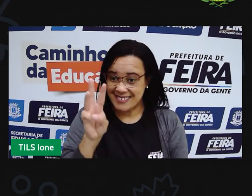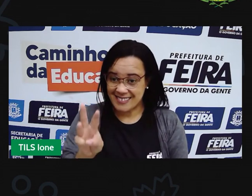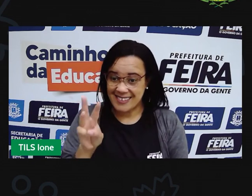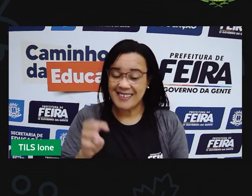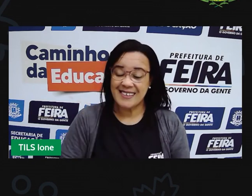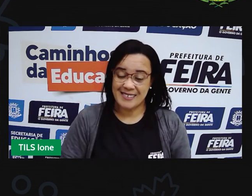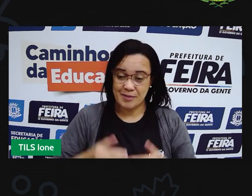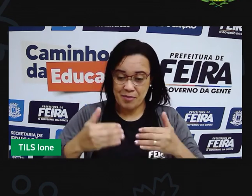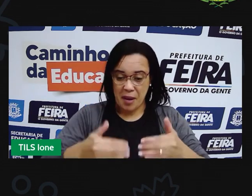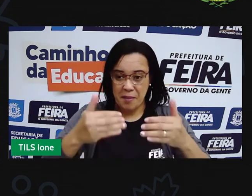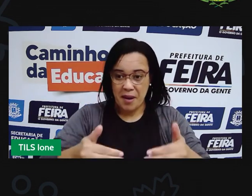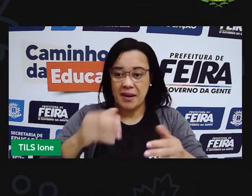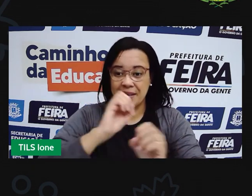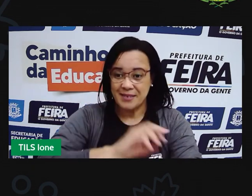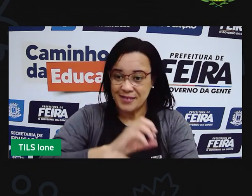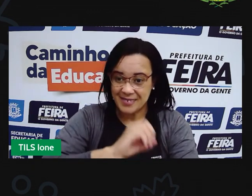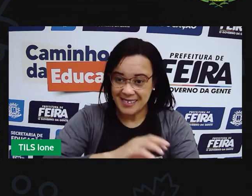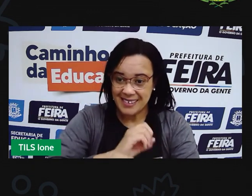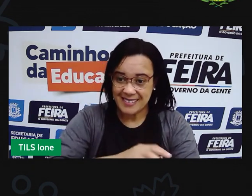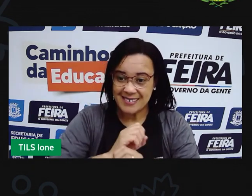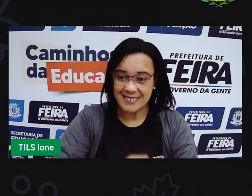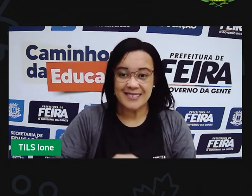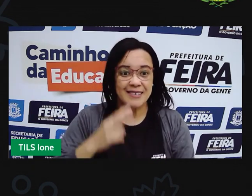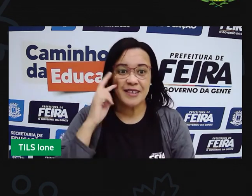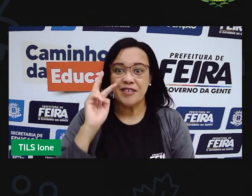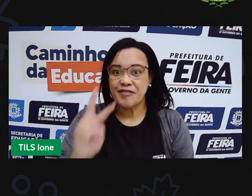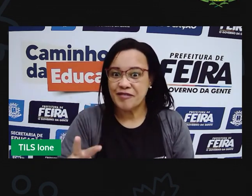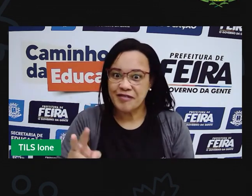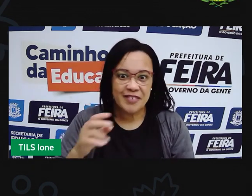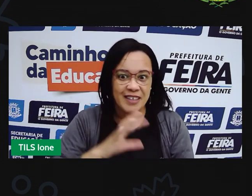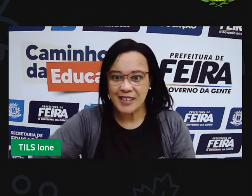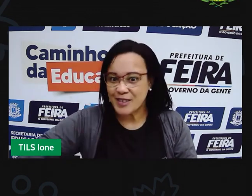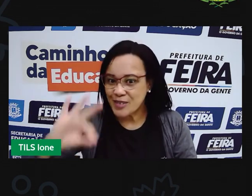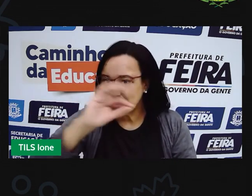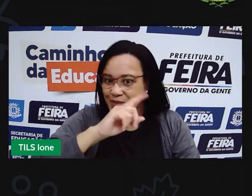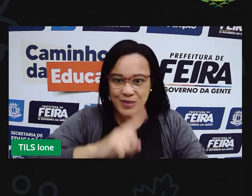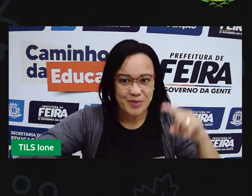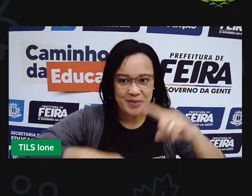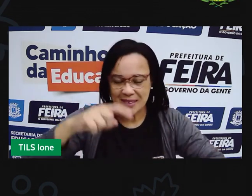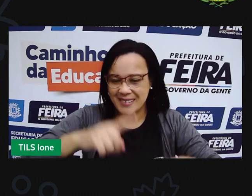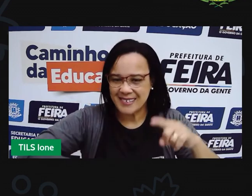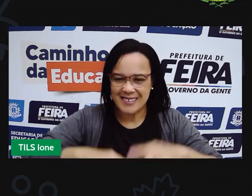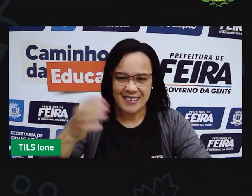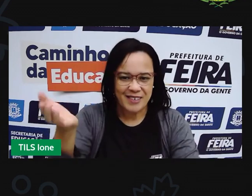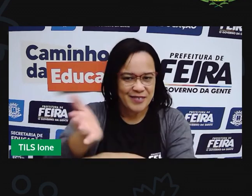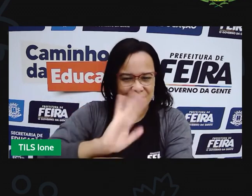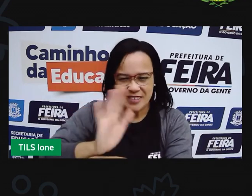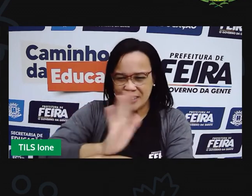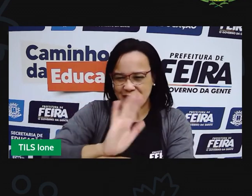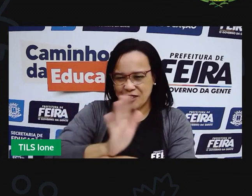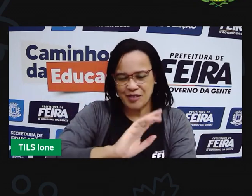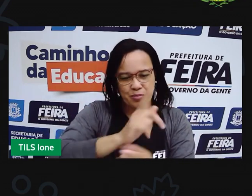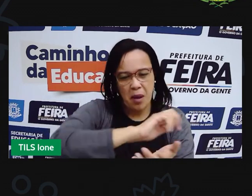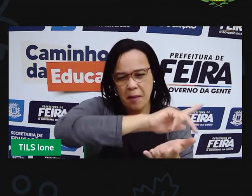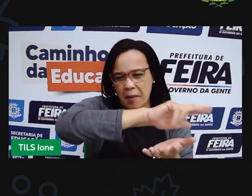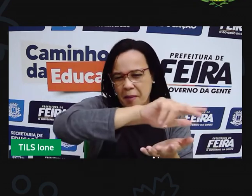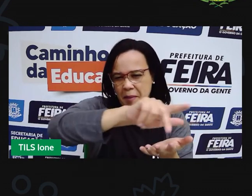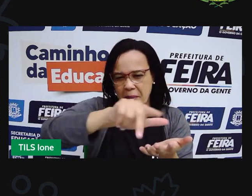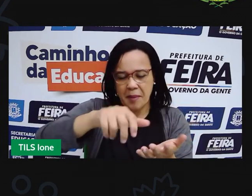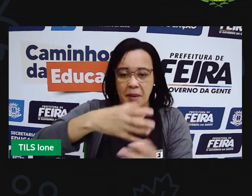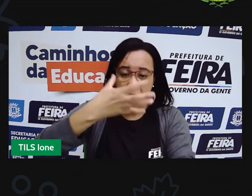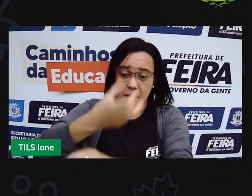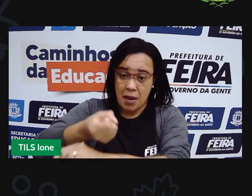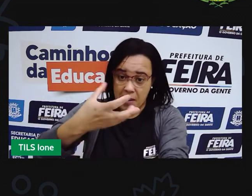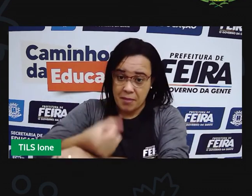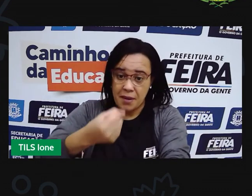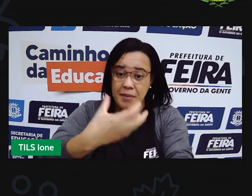Mim, e você vai ter acesso a todo aquele material. Há vários livros, você pode fazer o